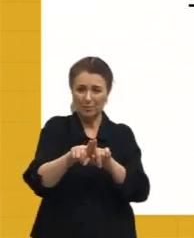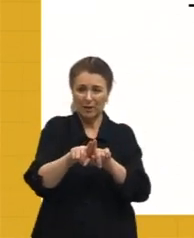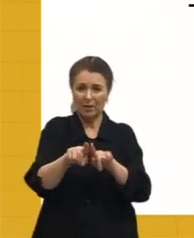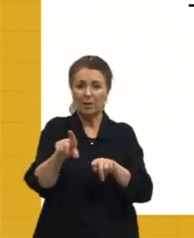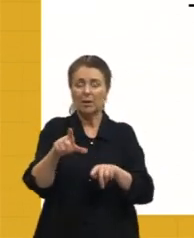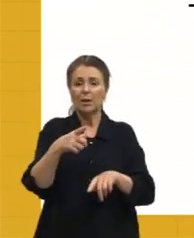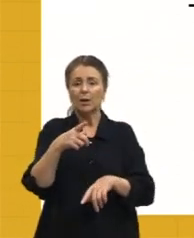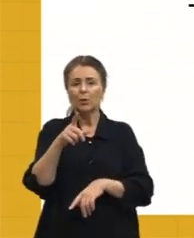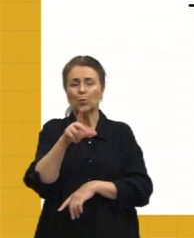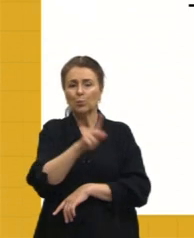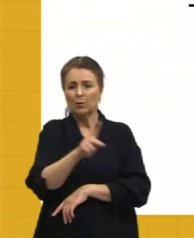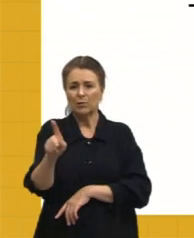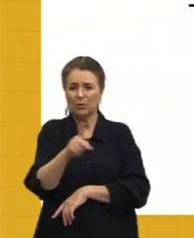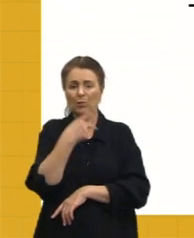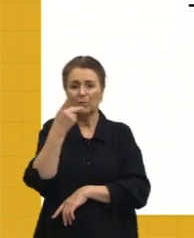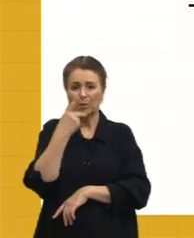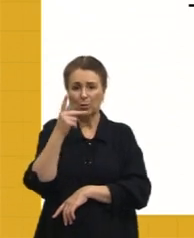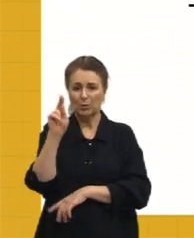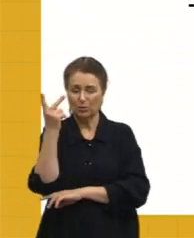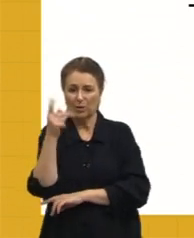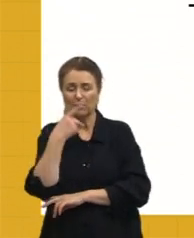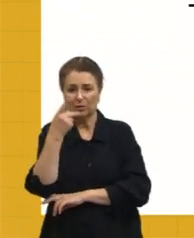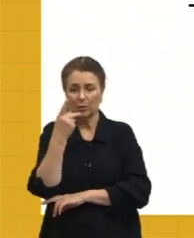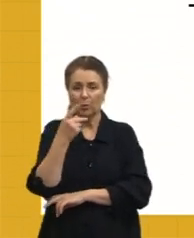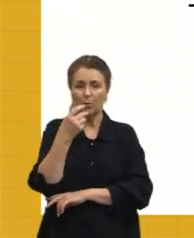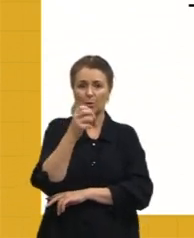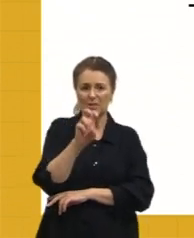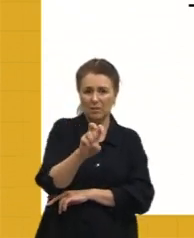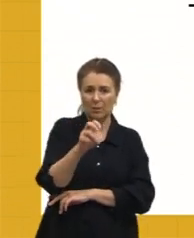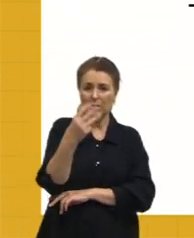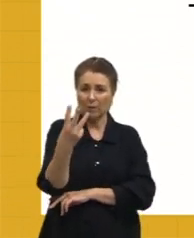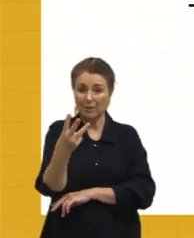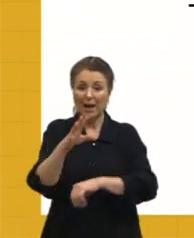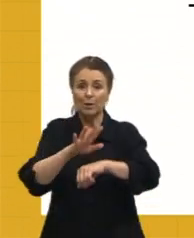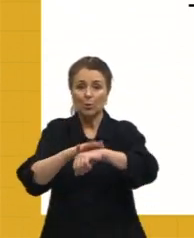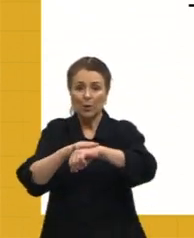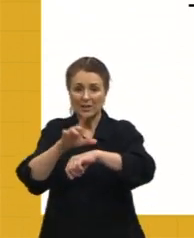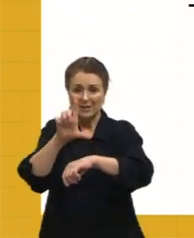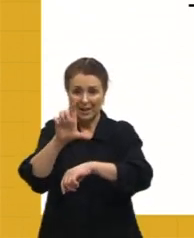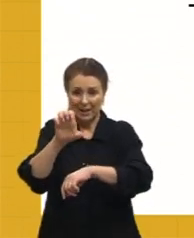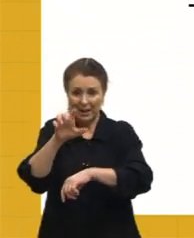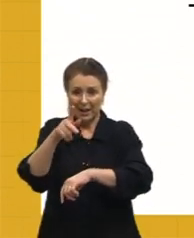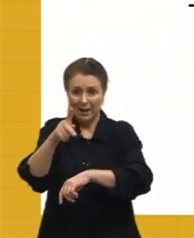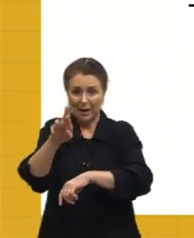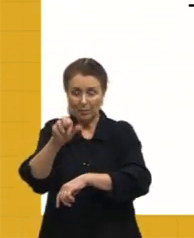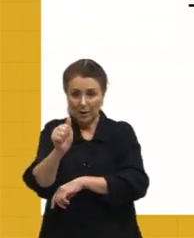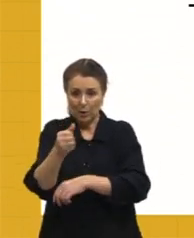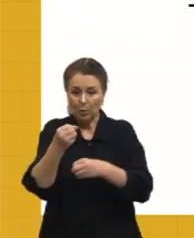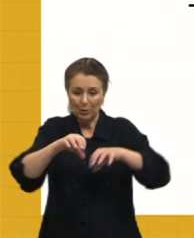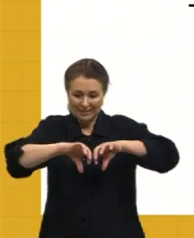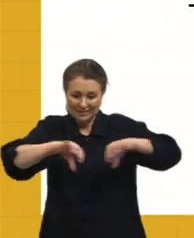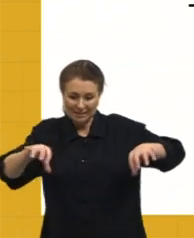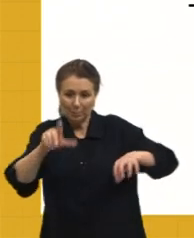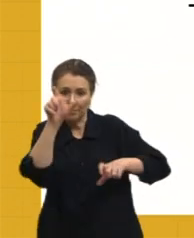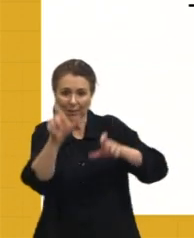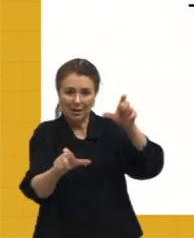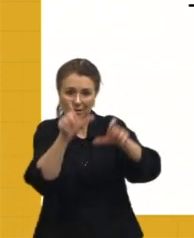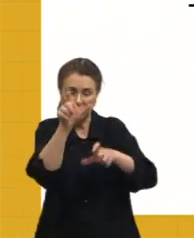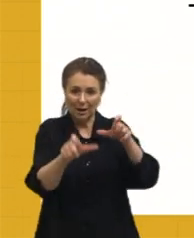o Lucas falou a 54 sobre a questão dos leprosos como separar essas pessoas a questão da